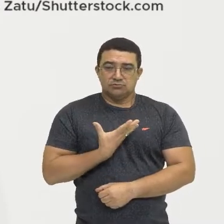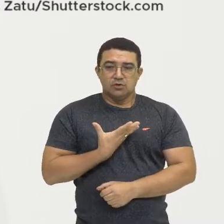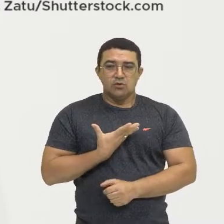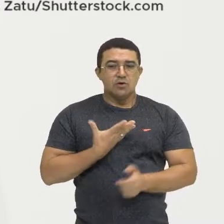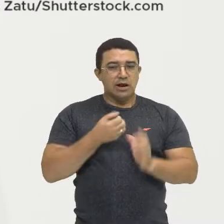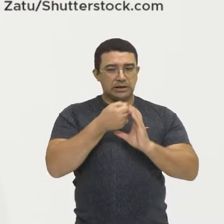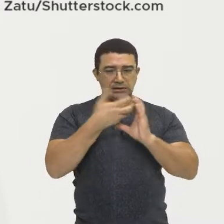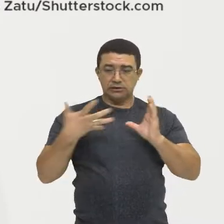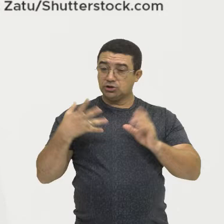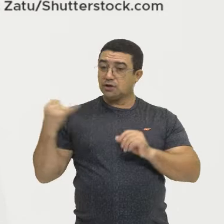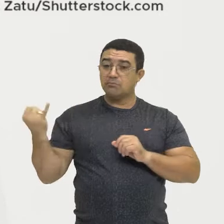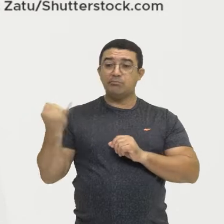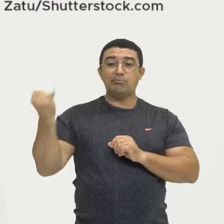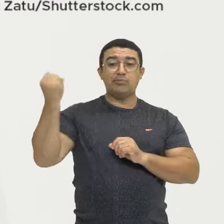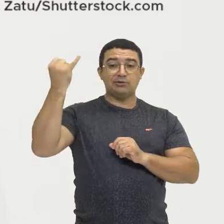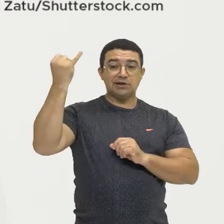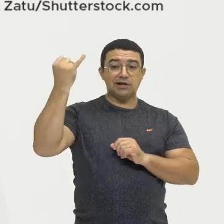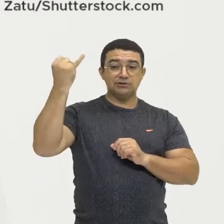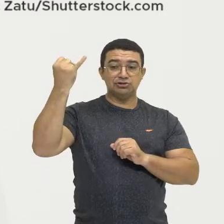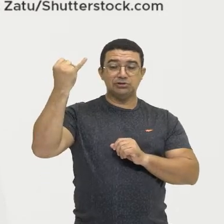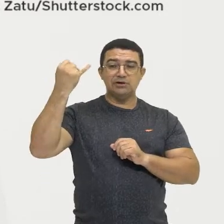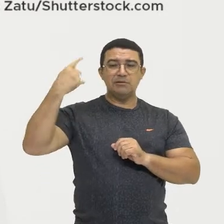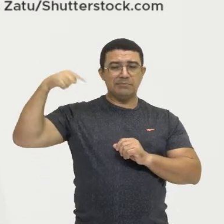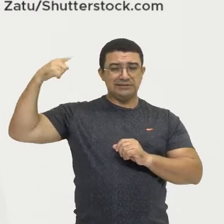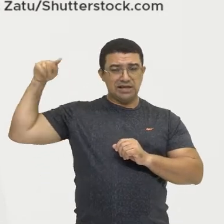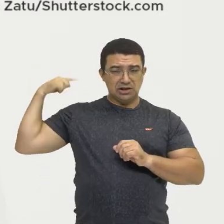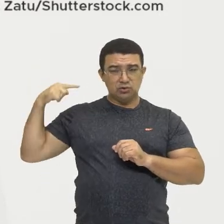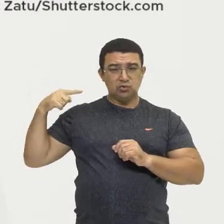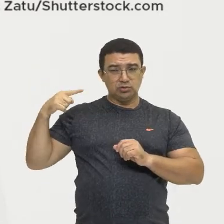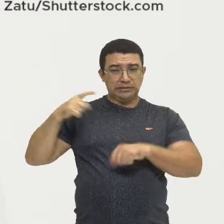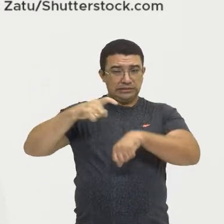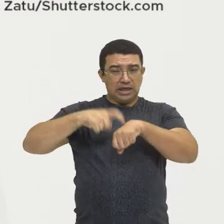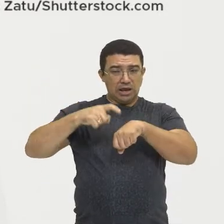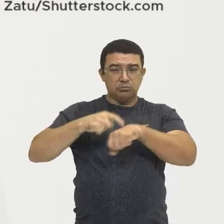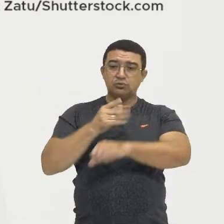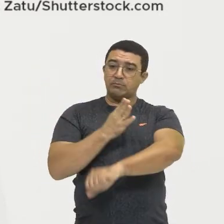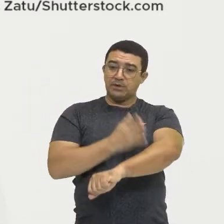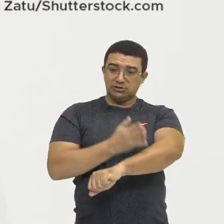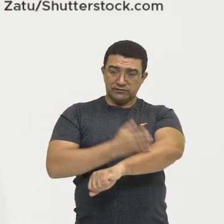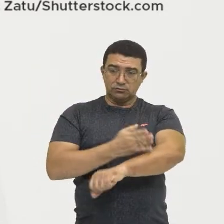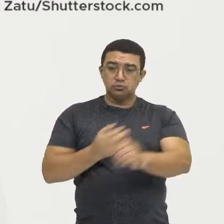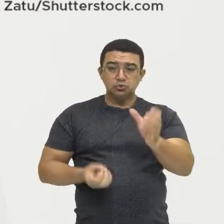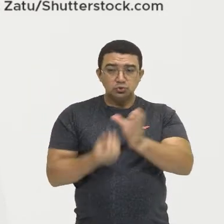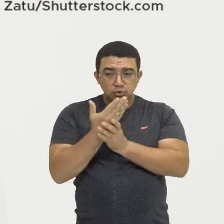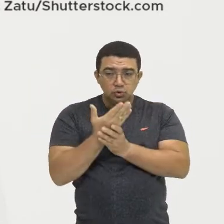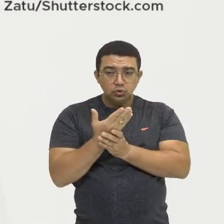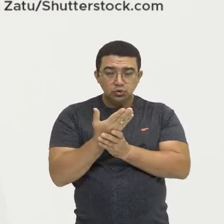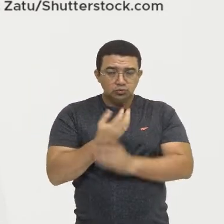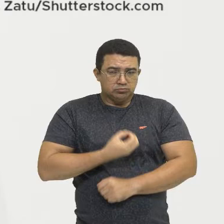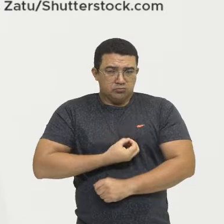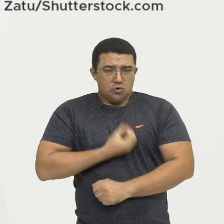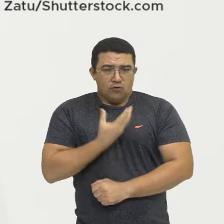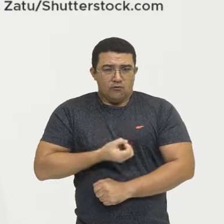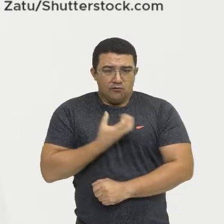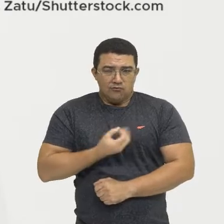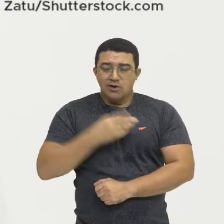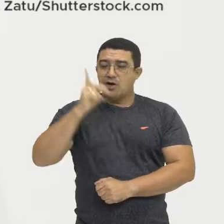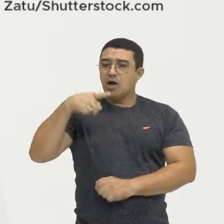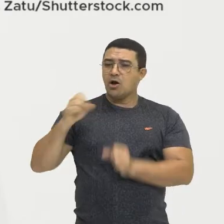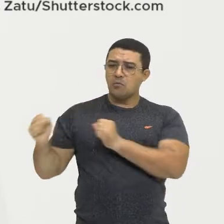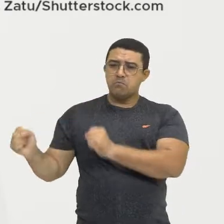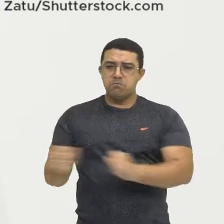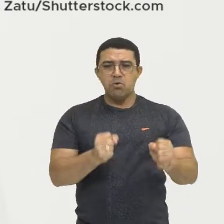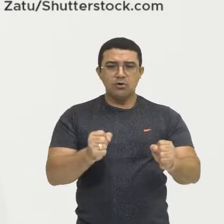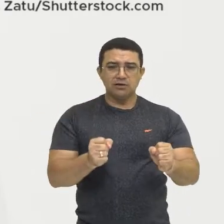época, que época? A época medieval, quando surge o trovadorismo. É a força, o poder,